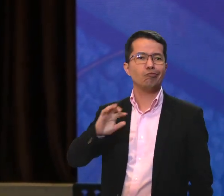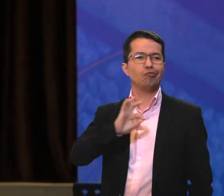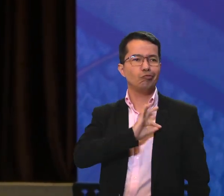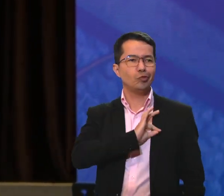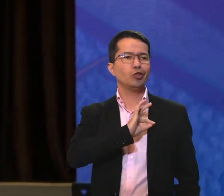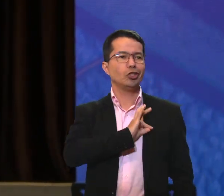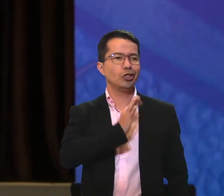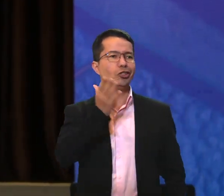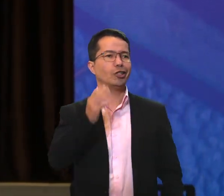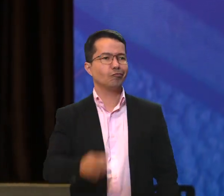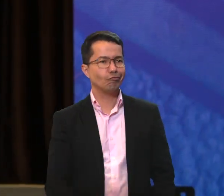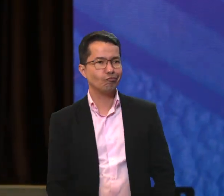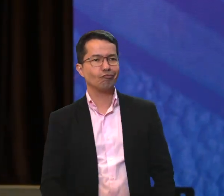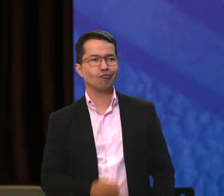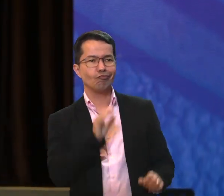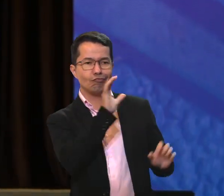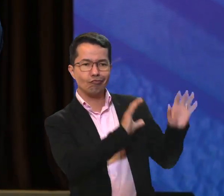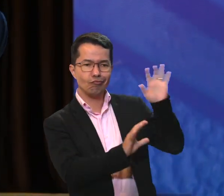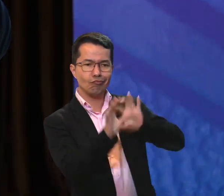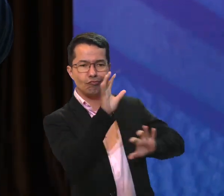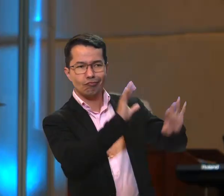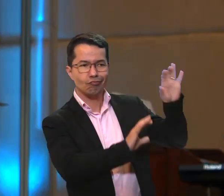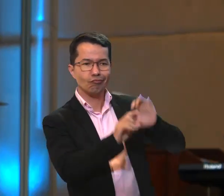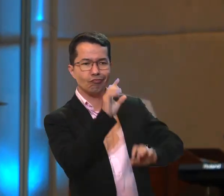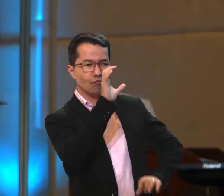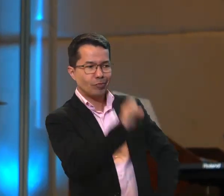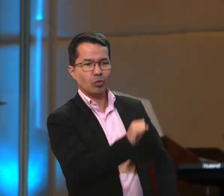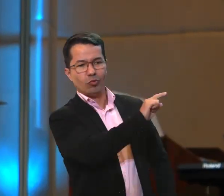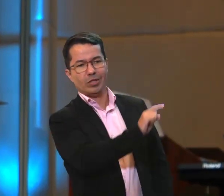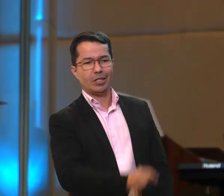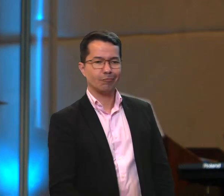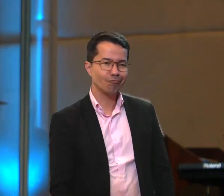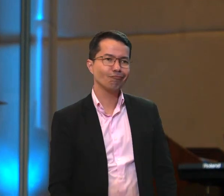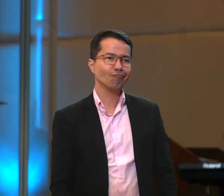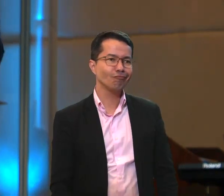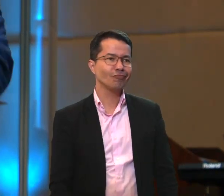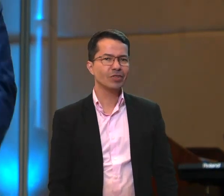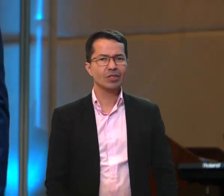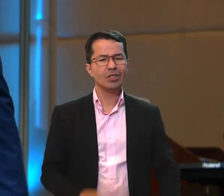quando o pecado se transforma num sistema?